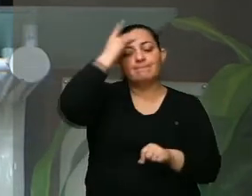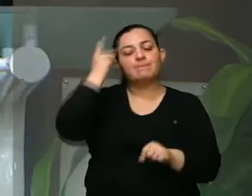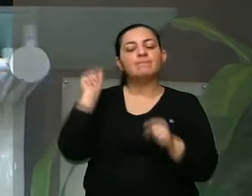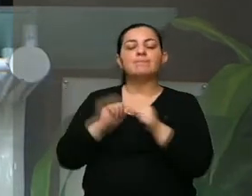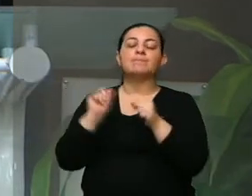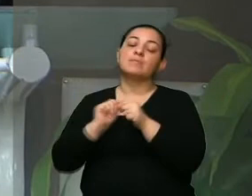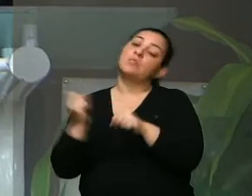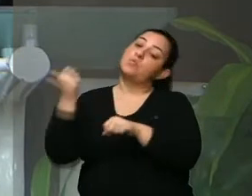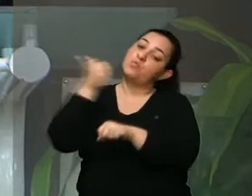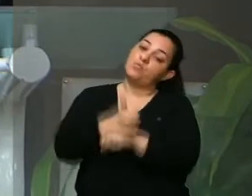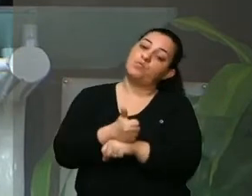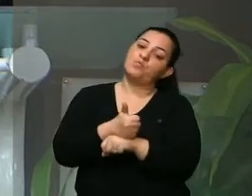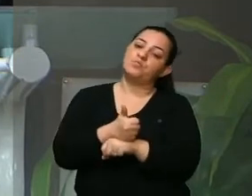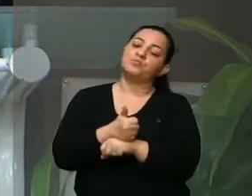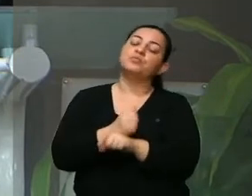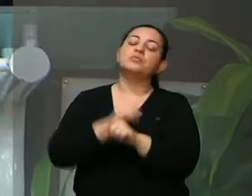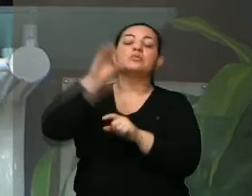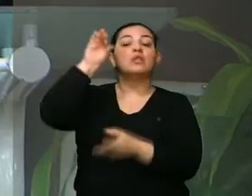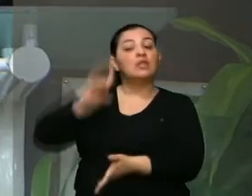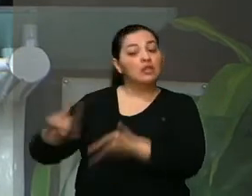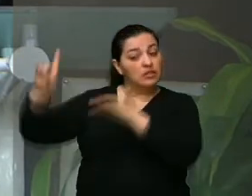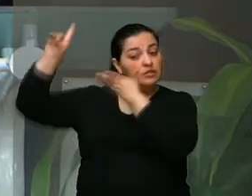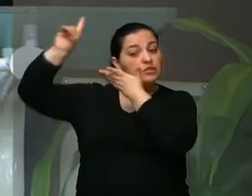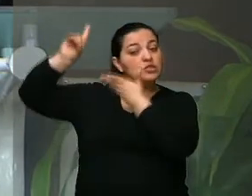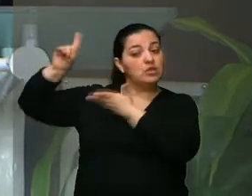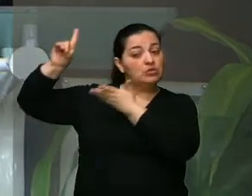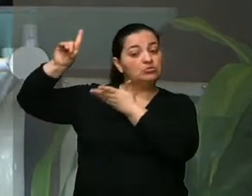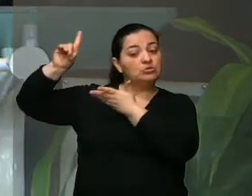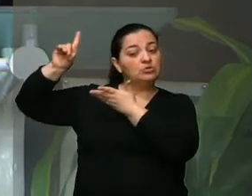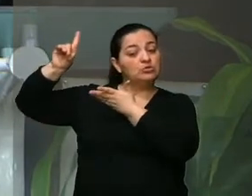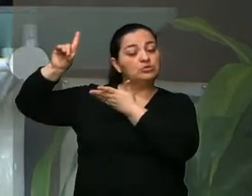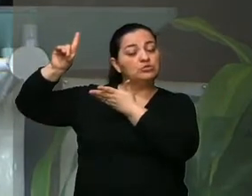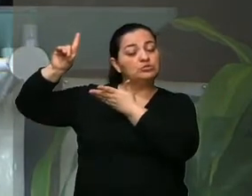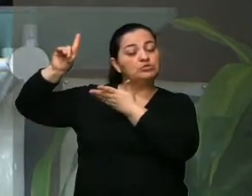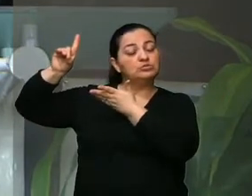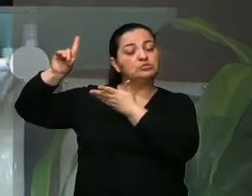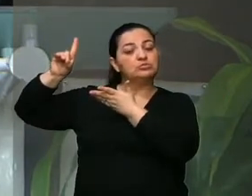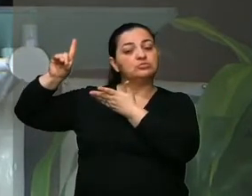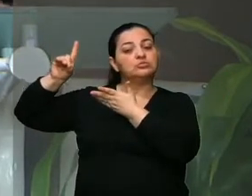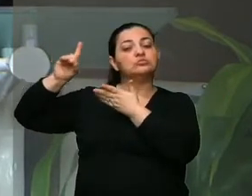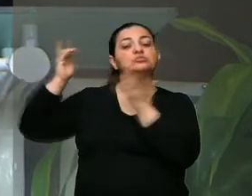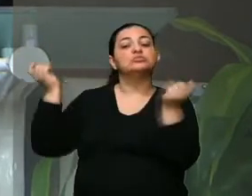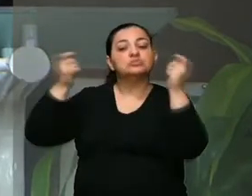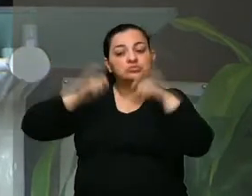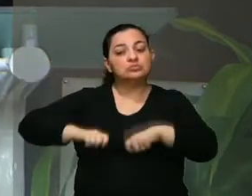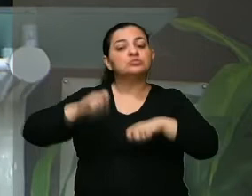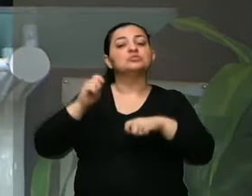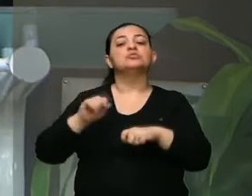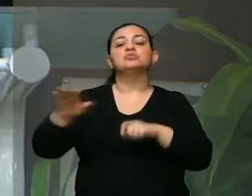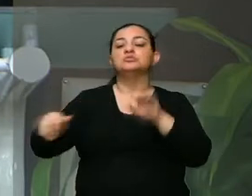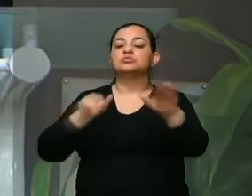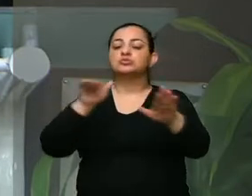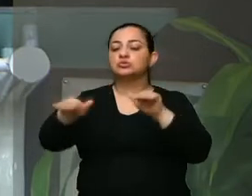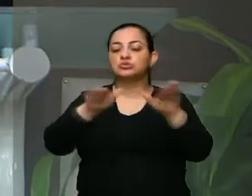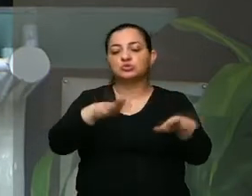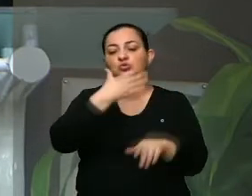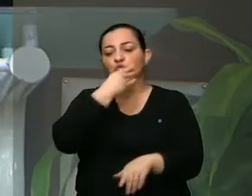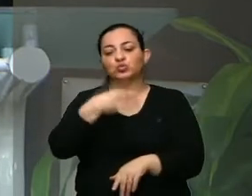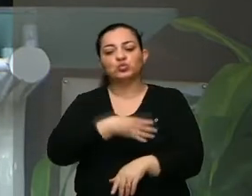fará deus destas pedras deus é capaz de levantar filhos